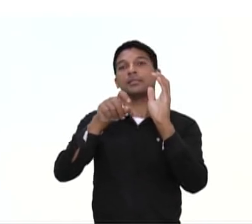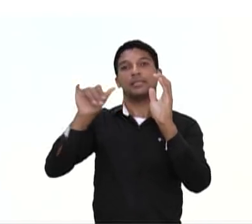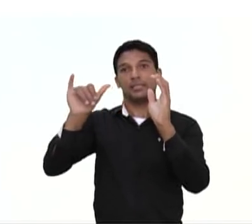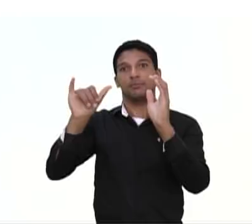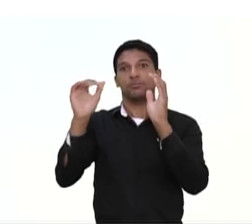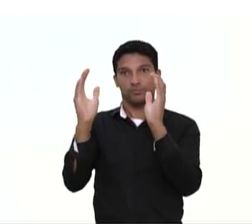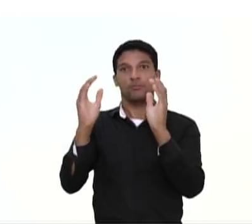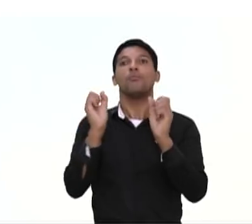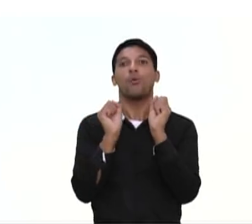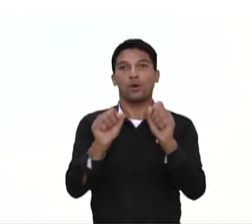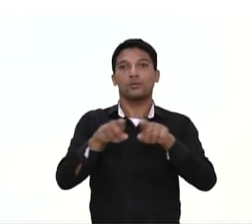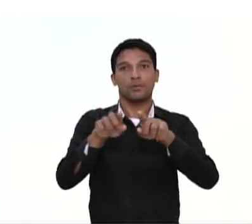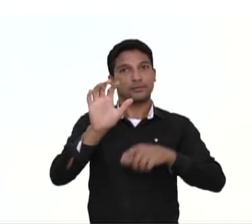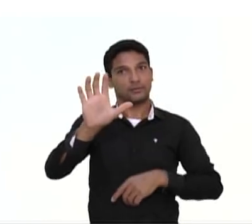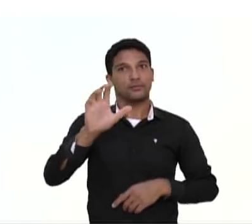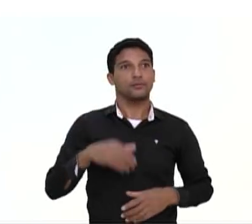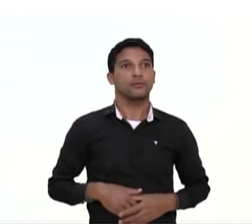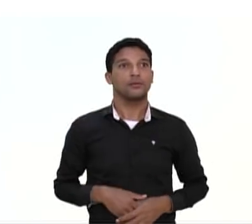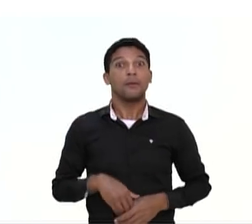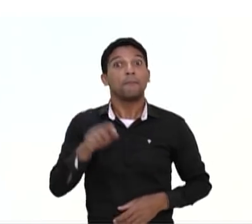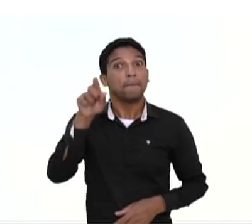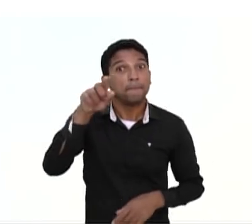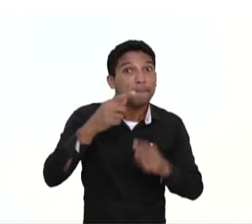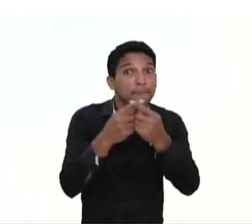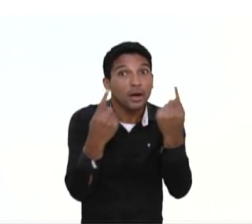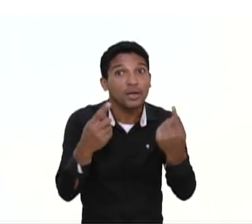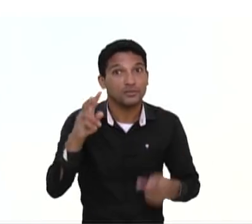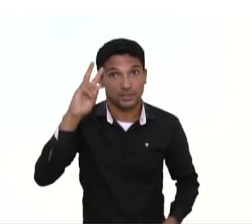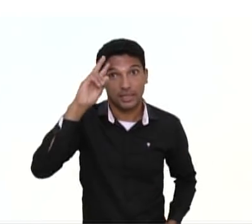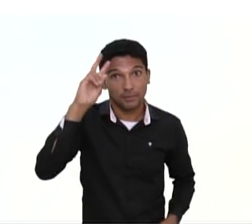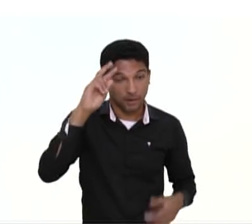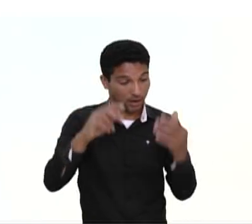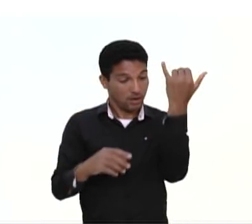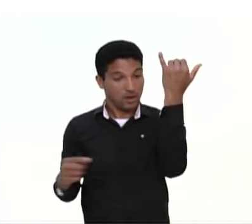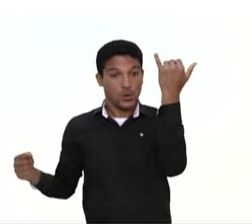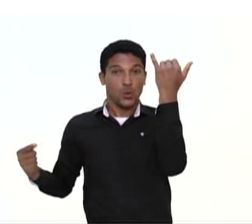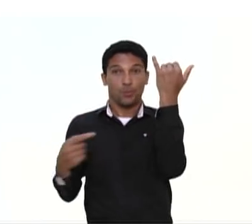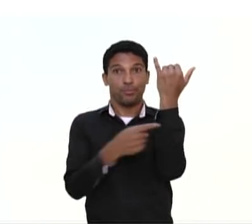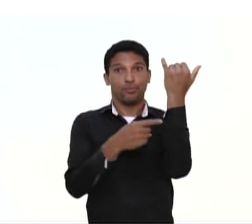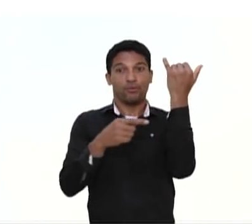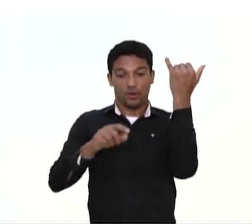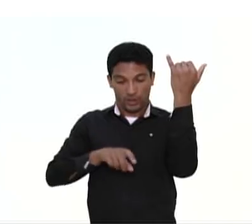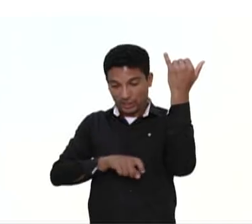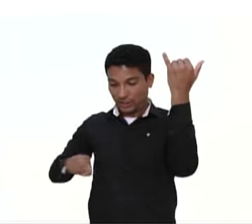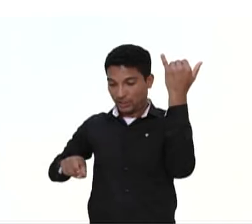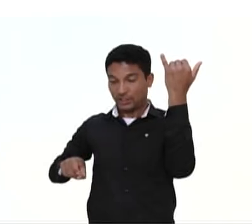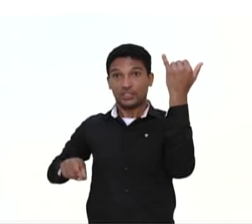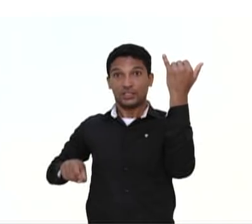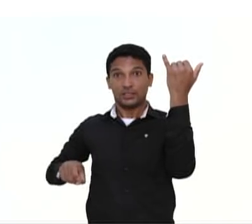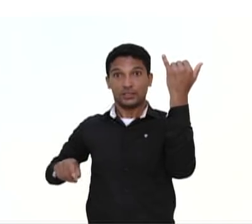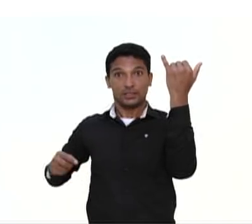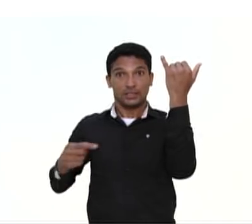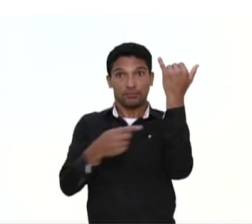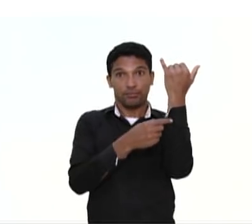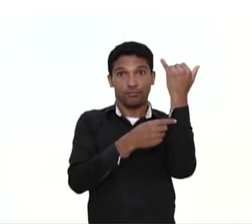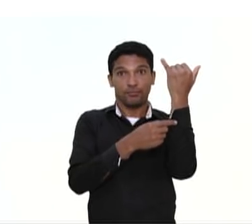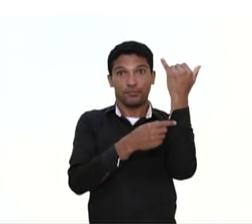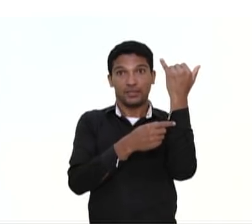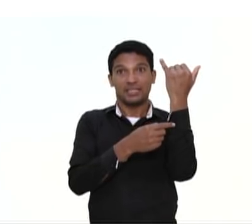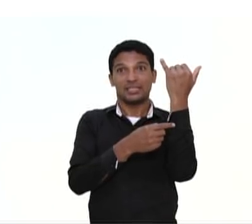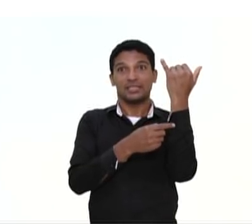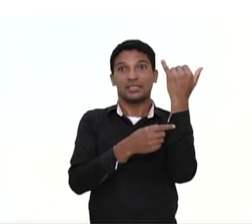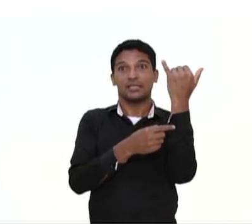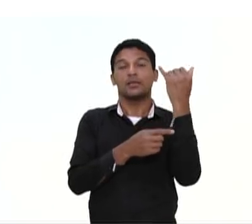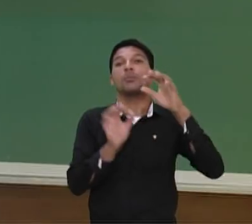assim também essa cor de nada né só que eu tenho que lembrar que esse ponto de coordenadas xy eu tô tratando como vert tá bom